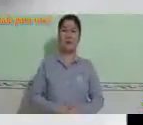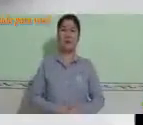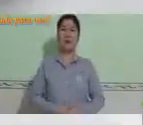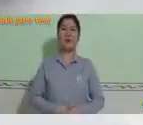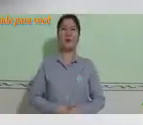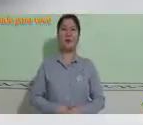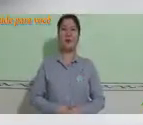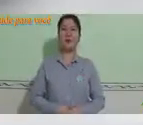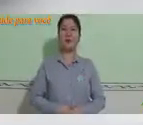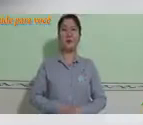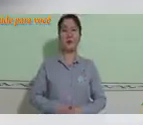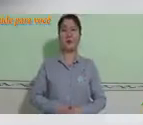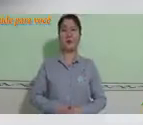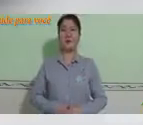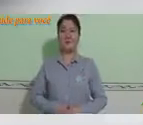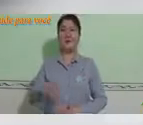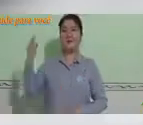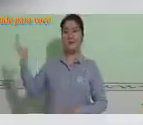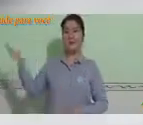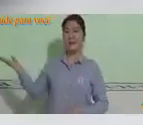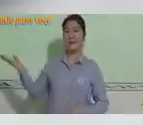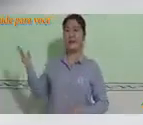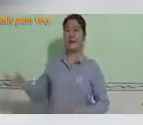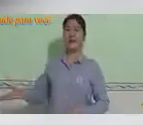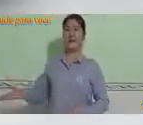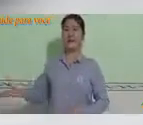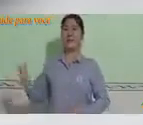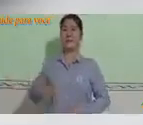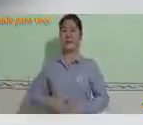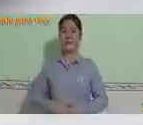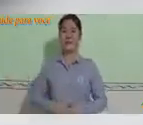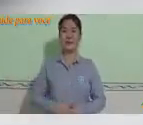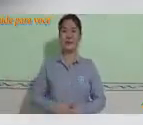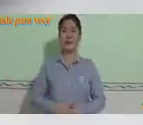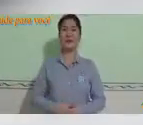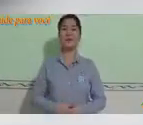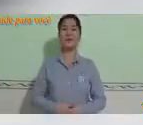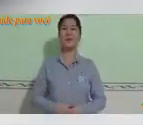Confira receitas de anti-inflamatórios naturais para ajudar a combater a dor. 2.